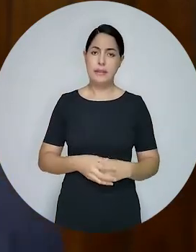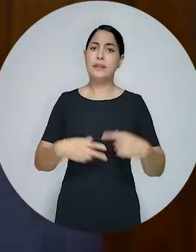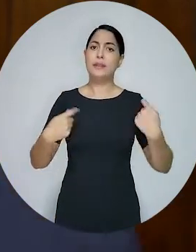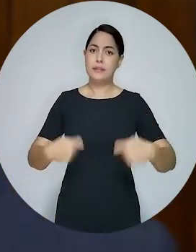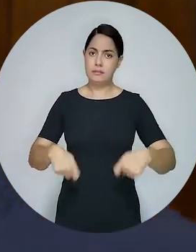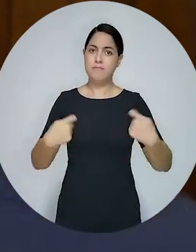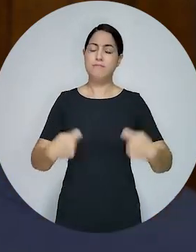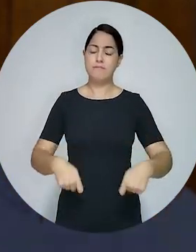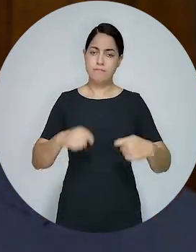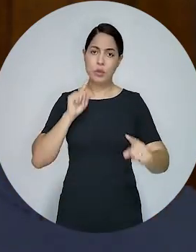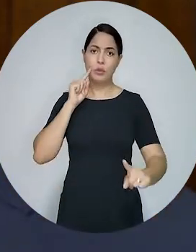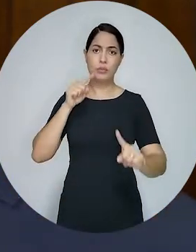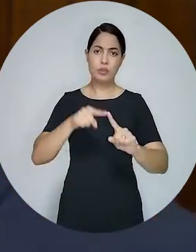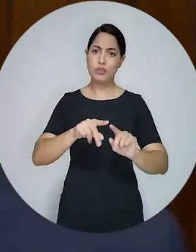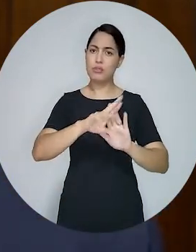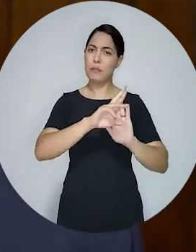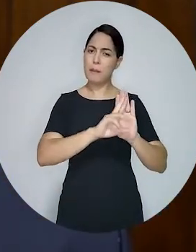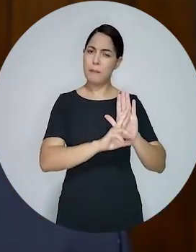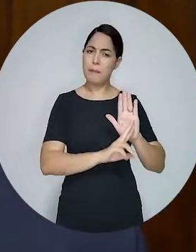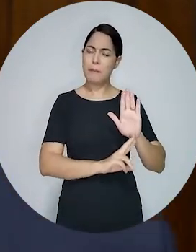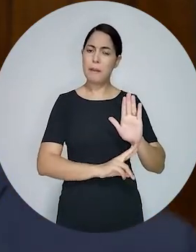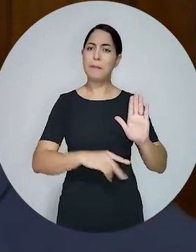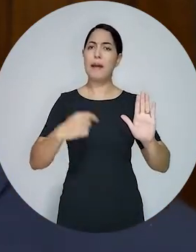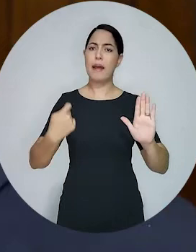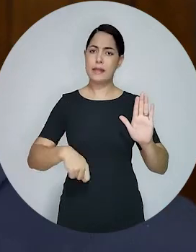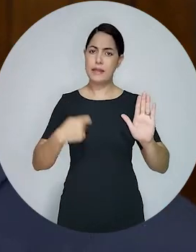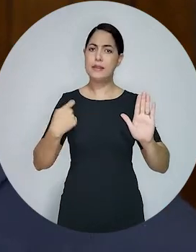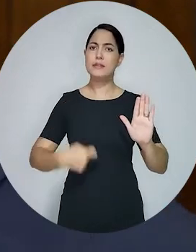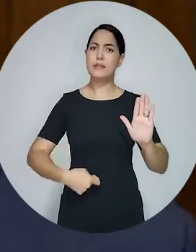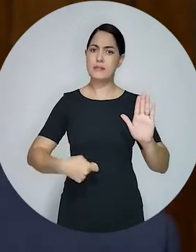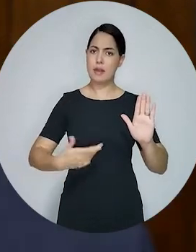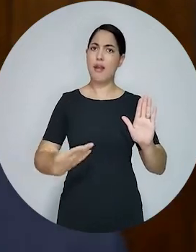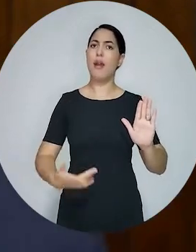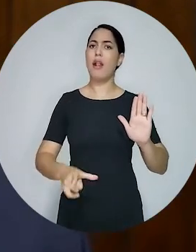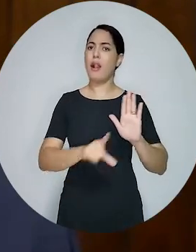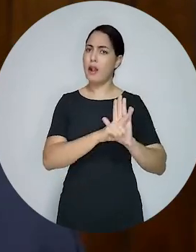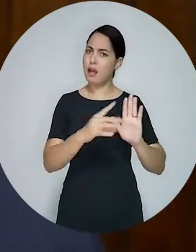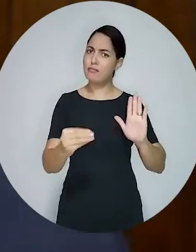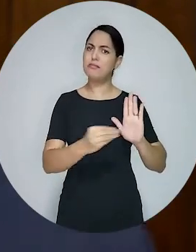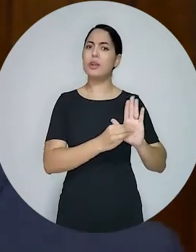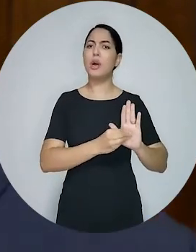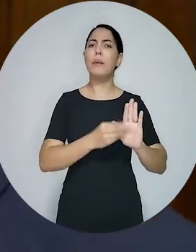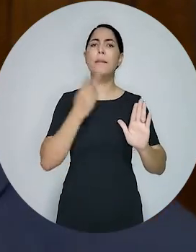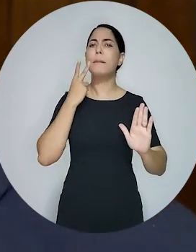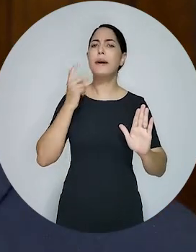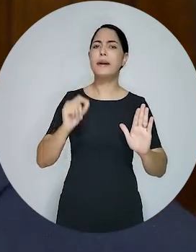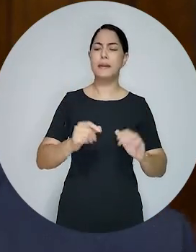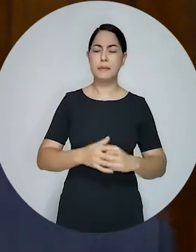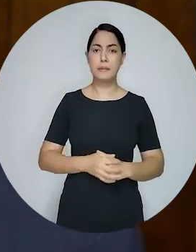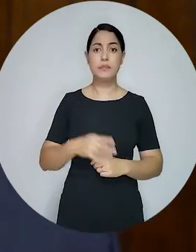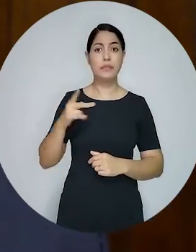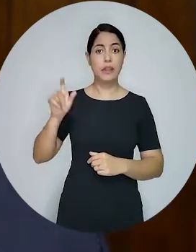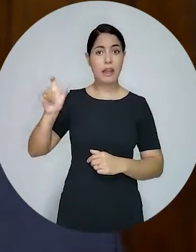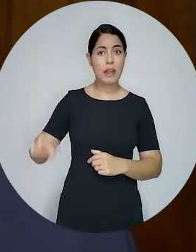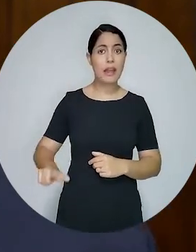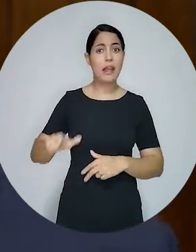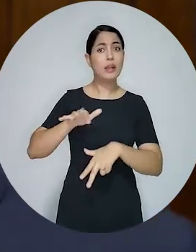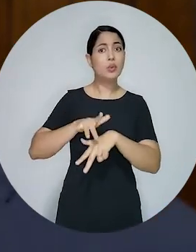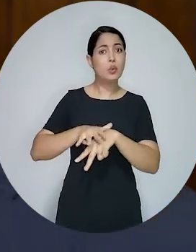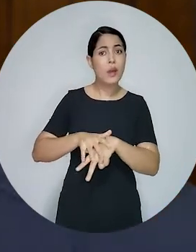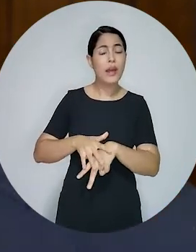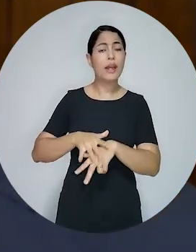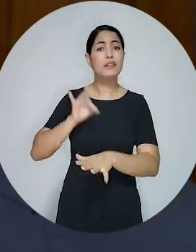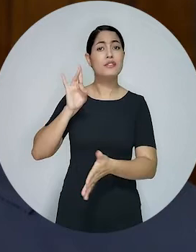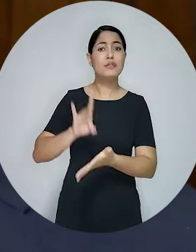a demonstrar, principalmente, a necessidade de objetivar a normativa, de que, havendo a comprovação de que o